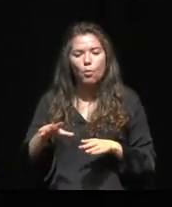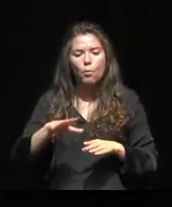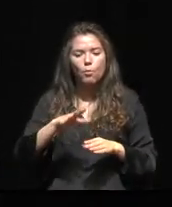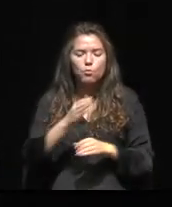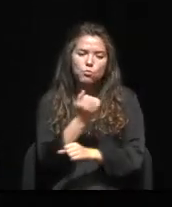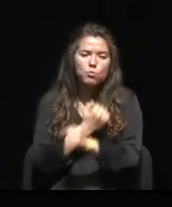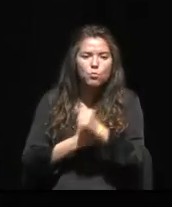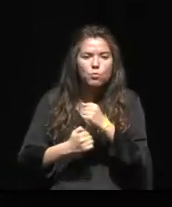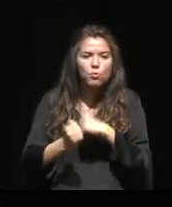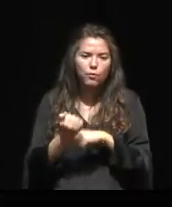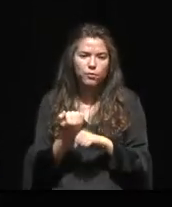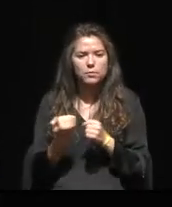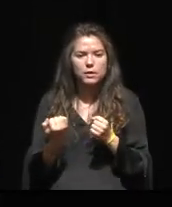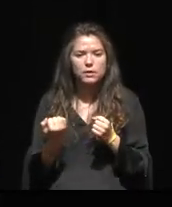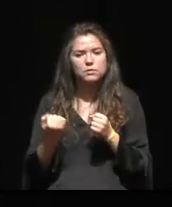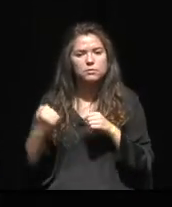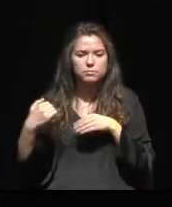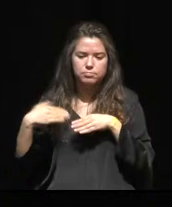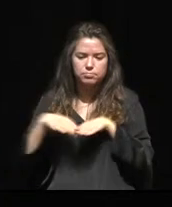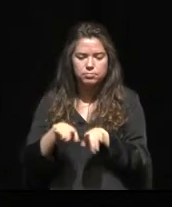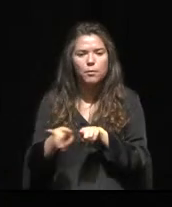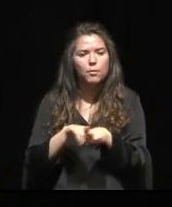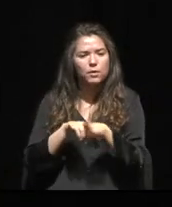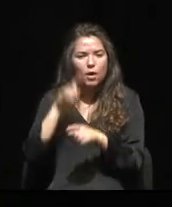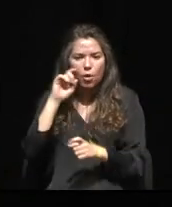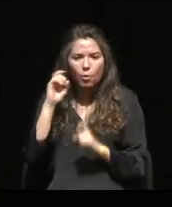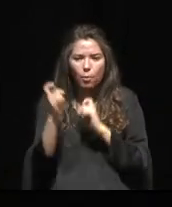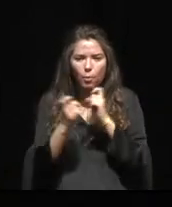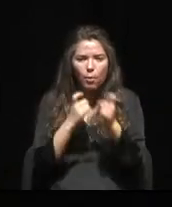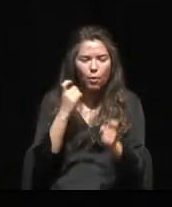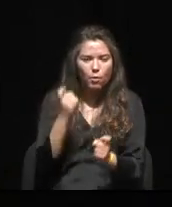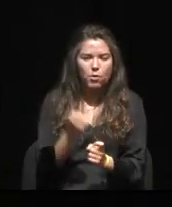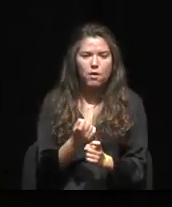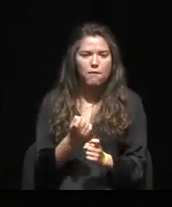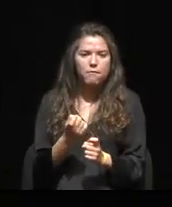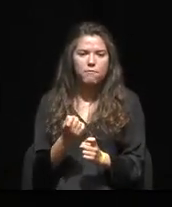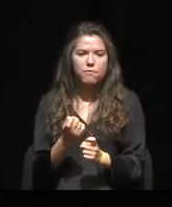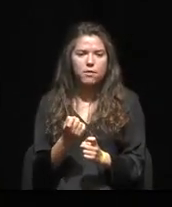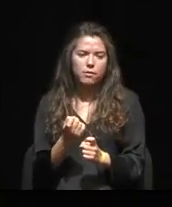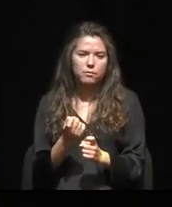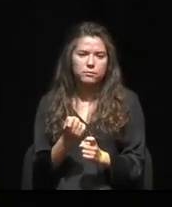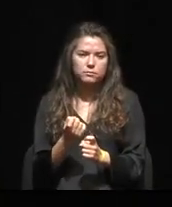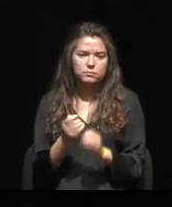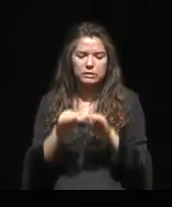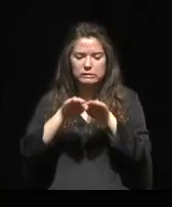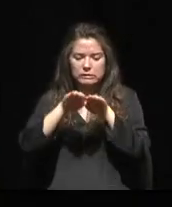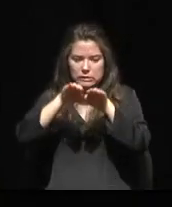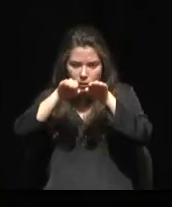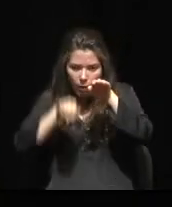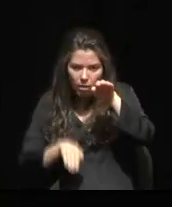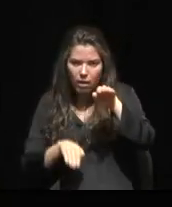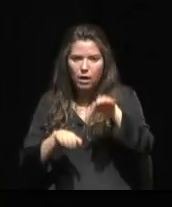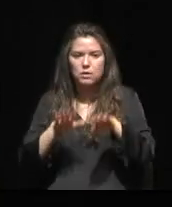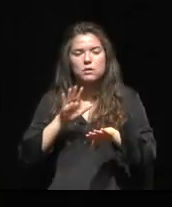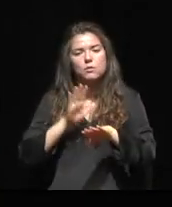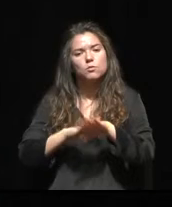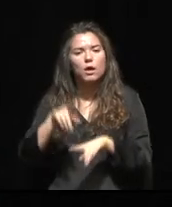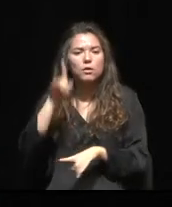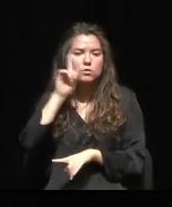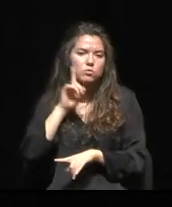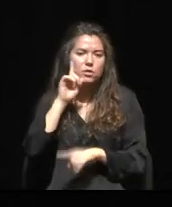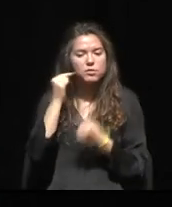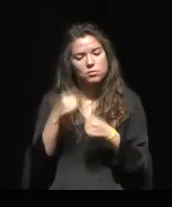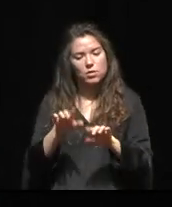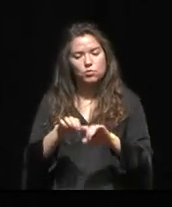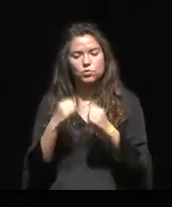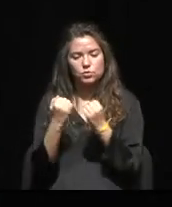sociais e ativismo político que procuravam abordar as desigualdades enfrentadas pelas mulheres na